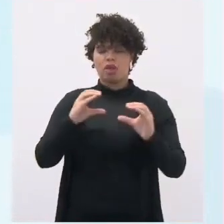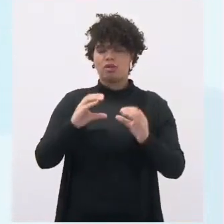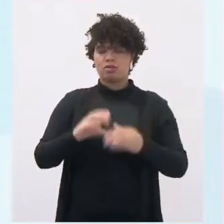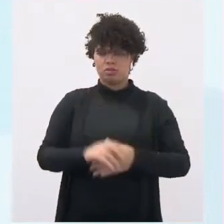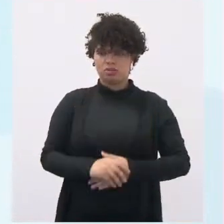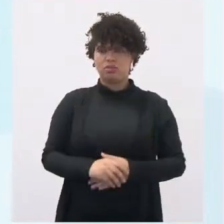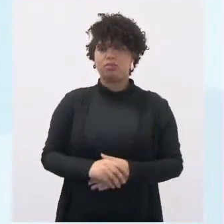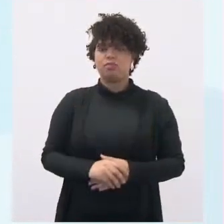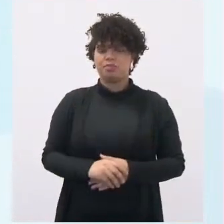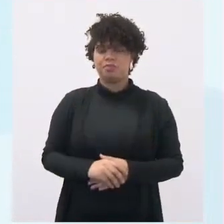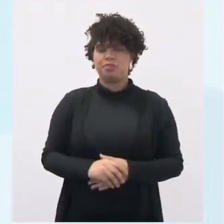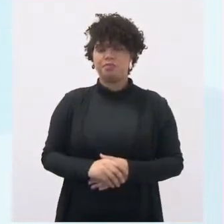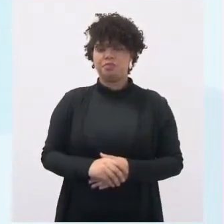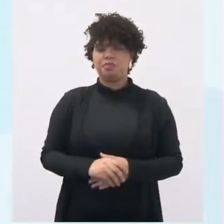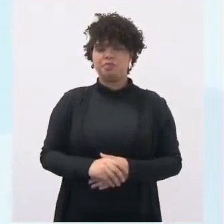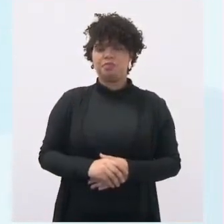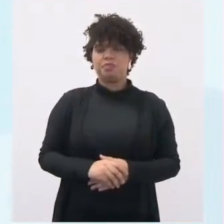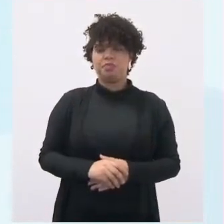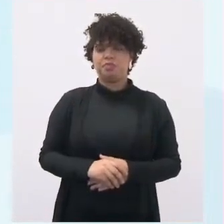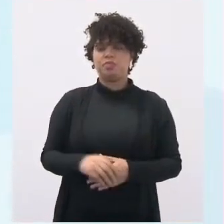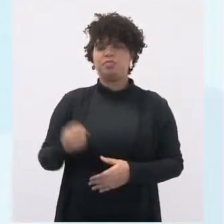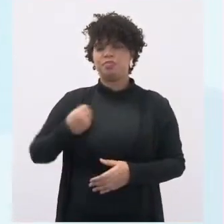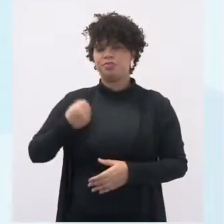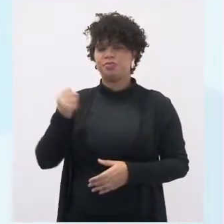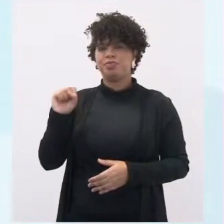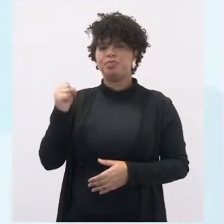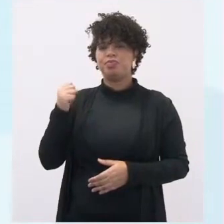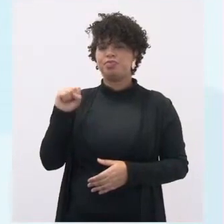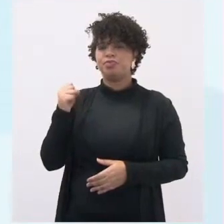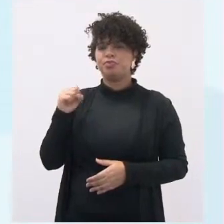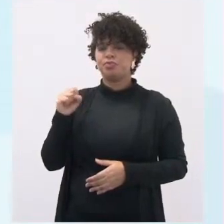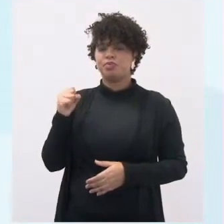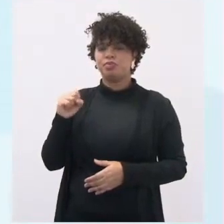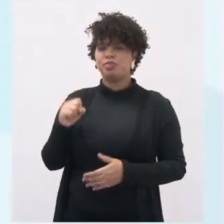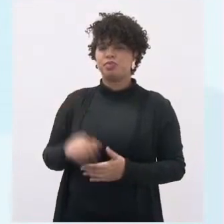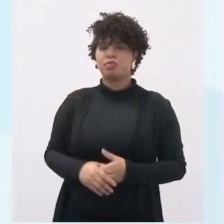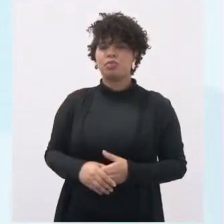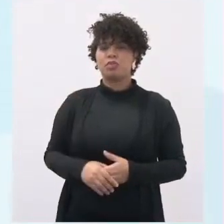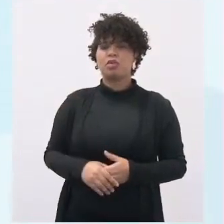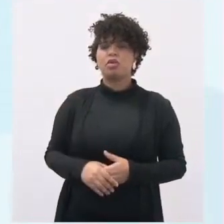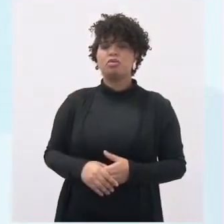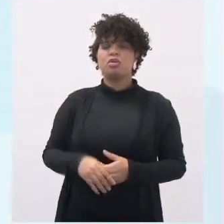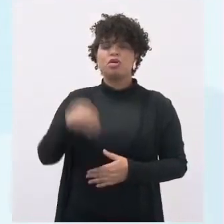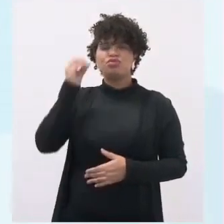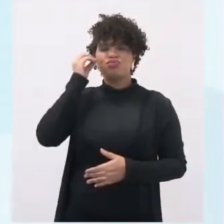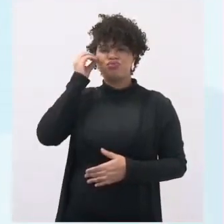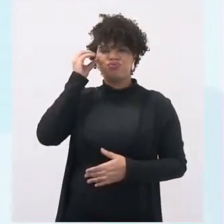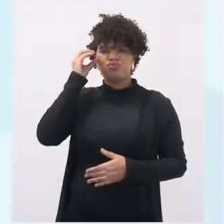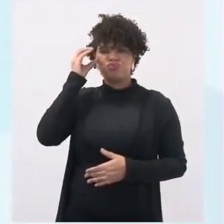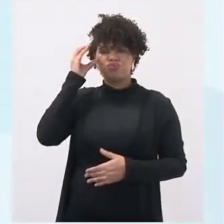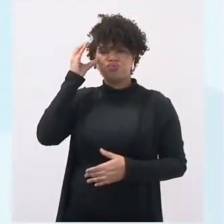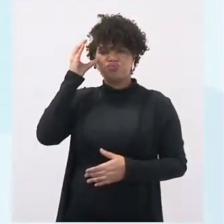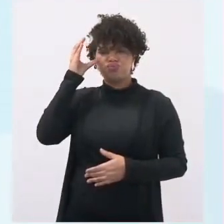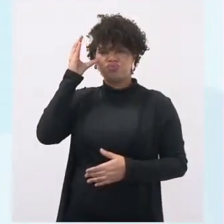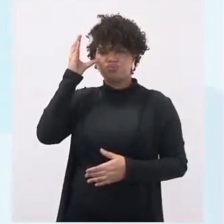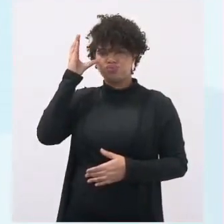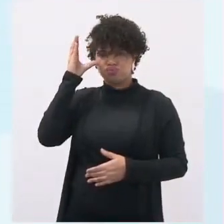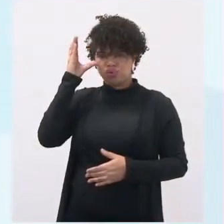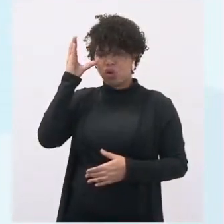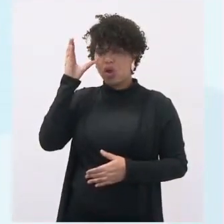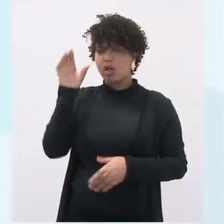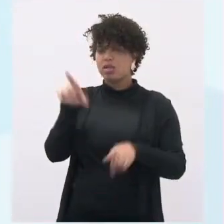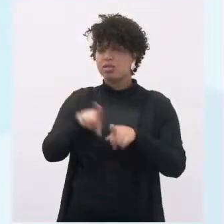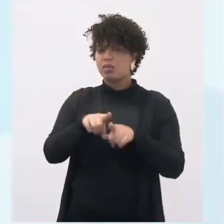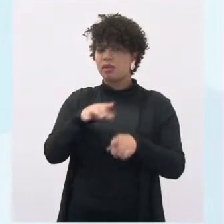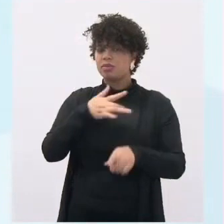Sejam confiáveis. O oitavo, né, é questão de conhecimento, né, de apreciar e se cuidar da sua saúde física